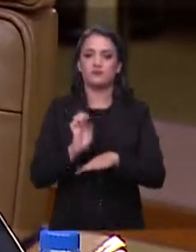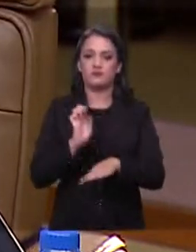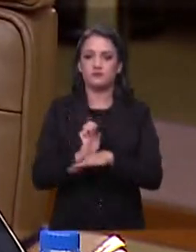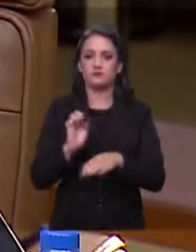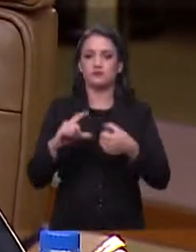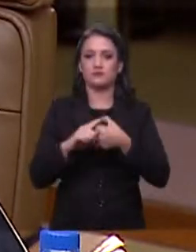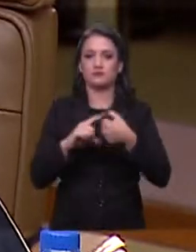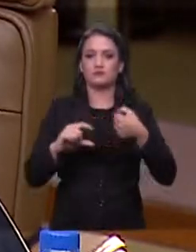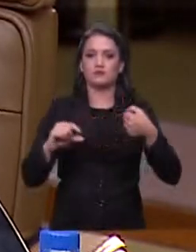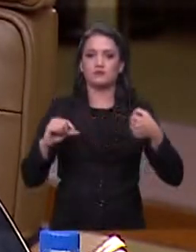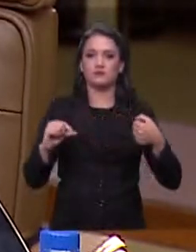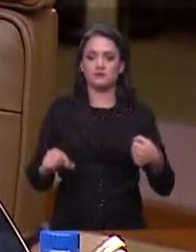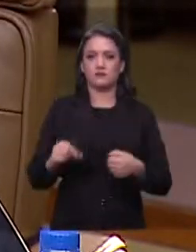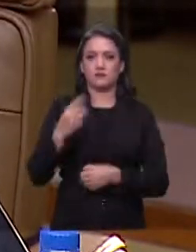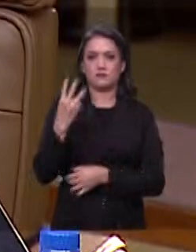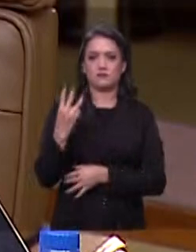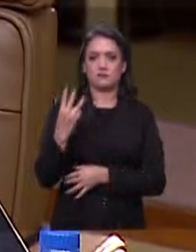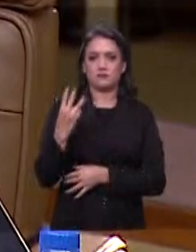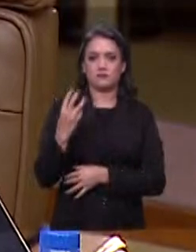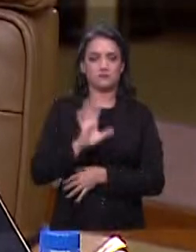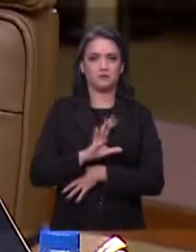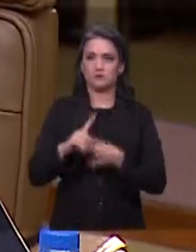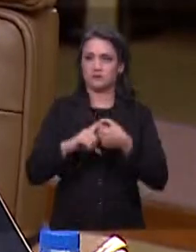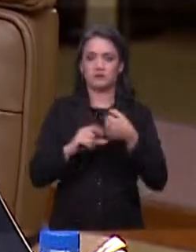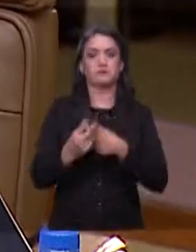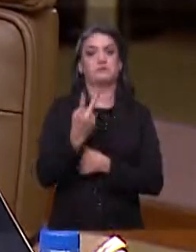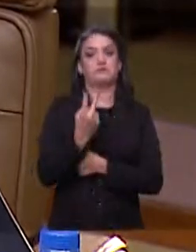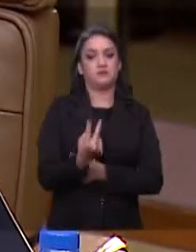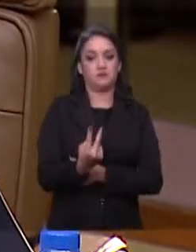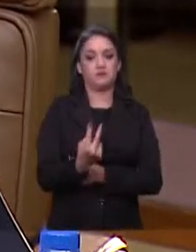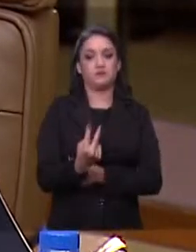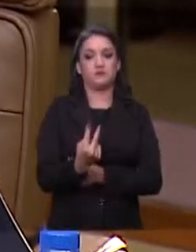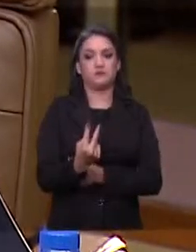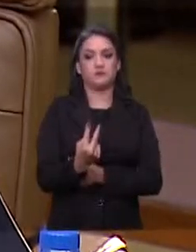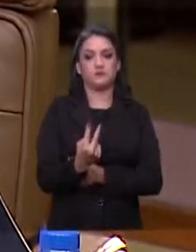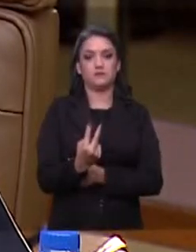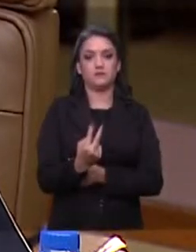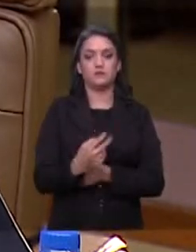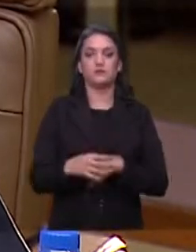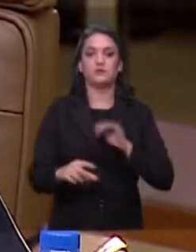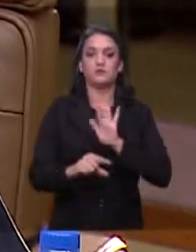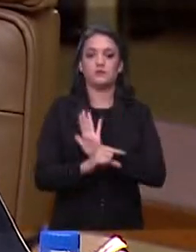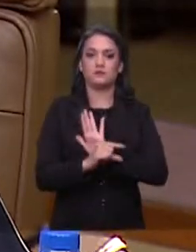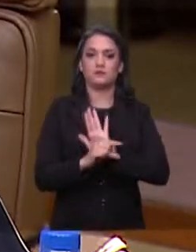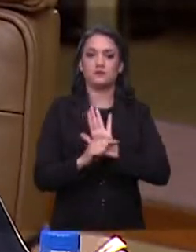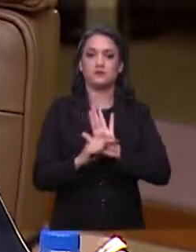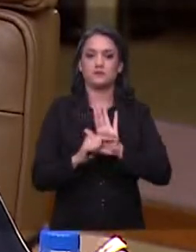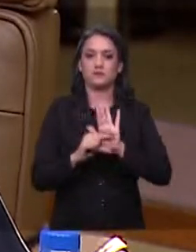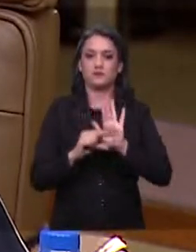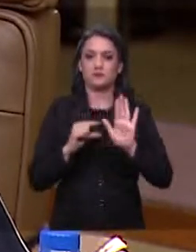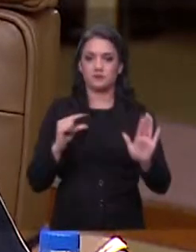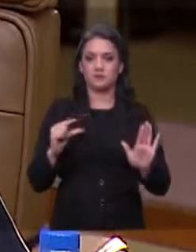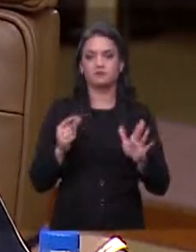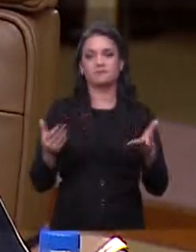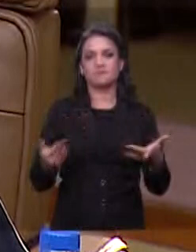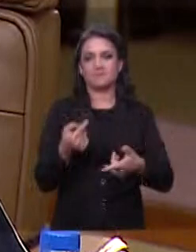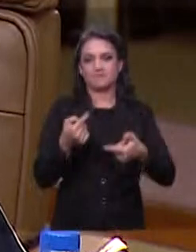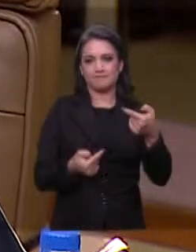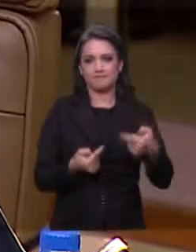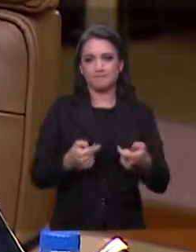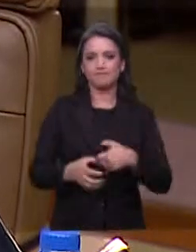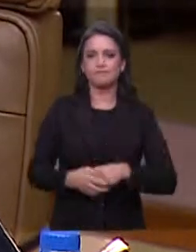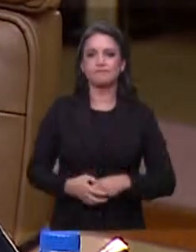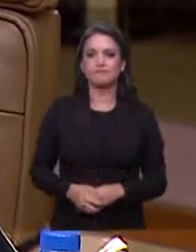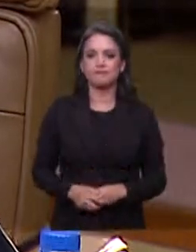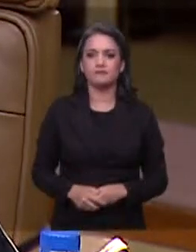seu artigo 3º, artigo 2º e o parágrafo que vem de ser impugnado.